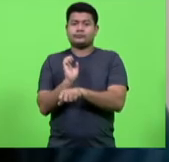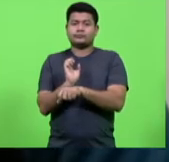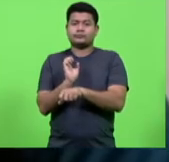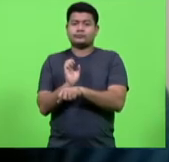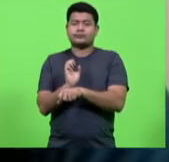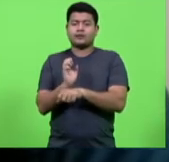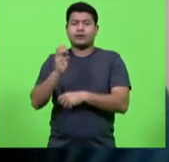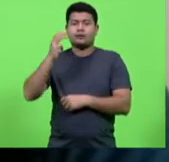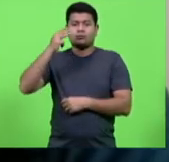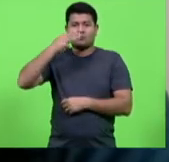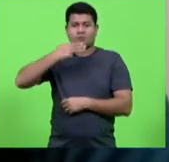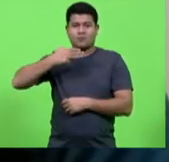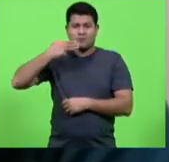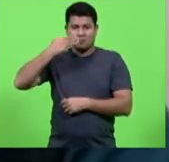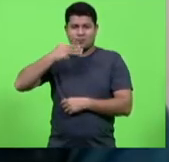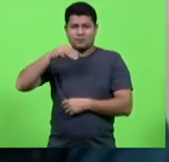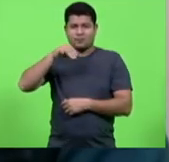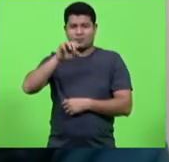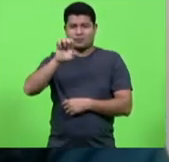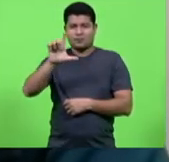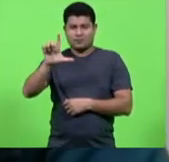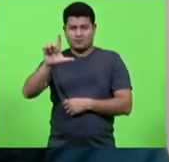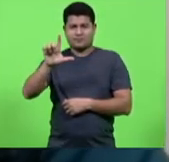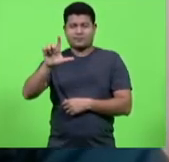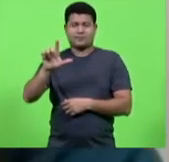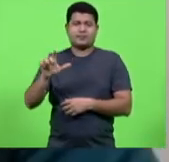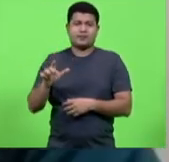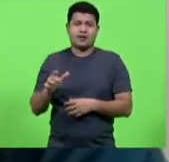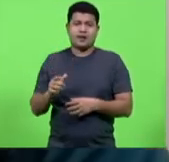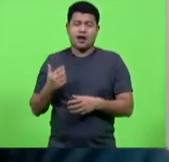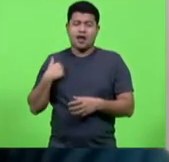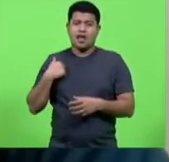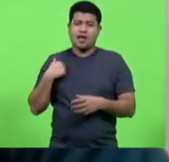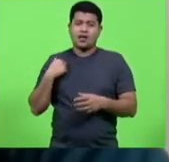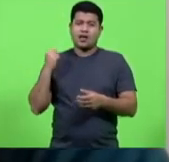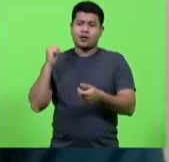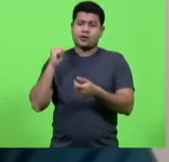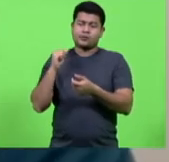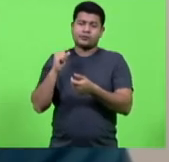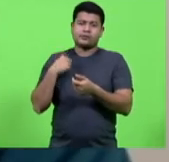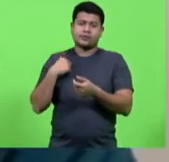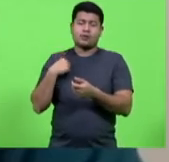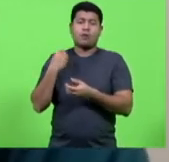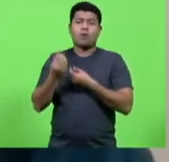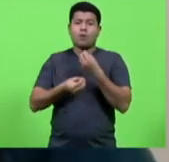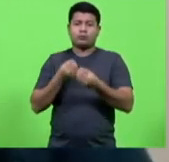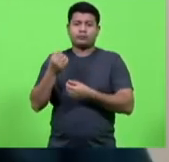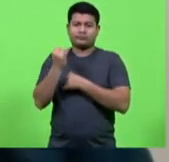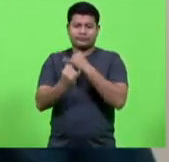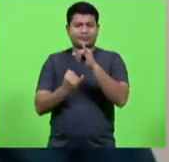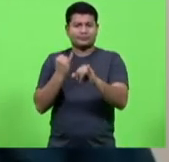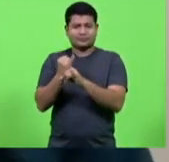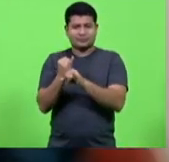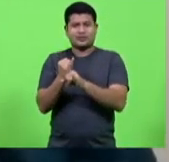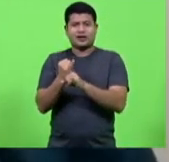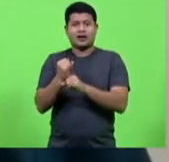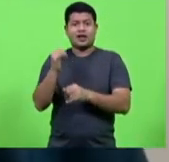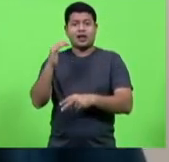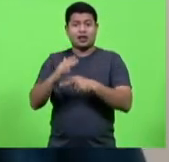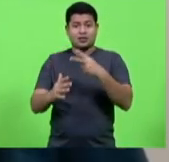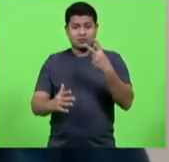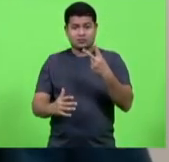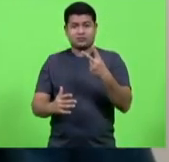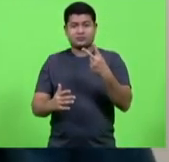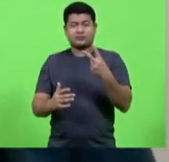Mel, e de uma forma virtual. Pela segunda vez, tendo em